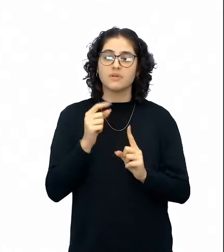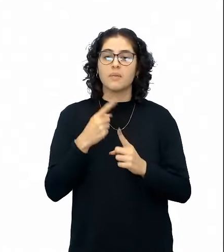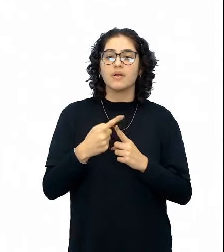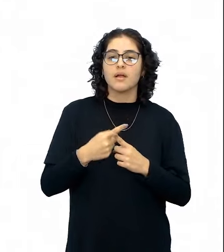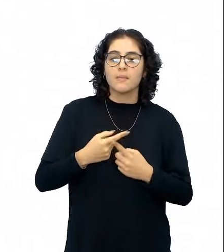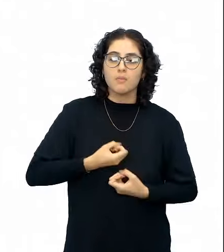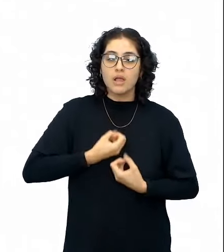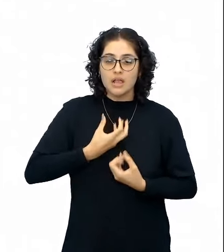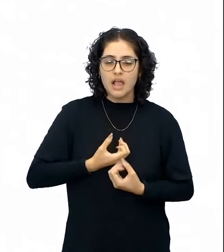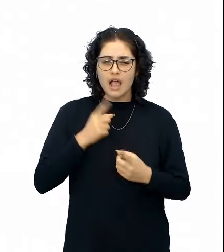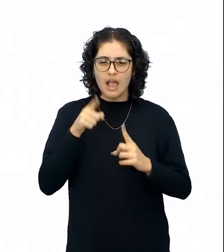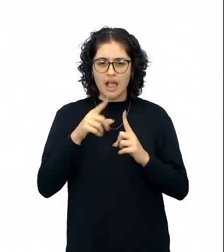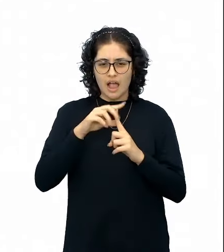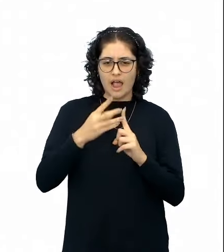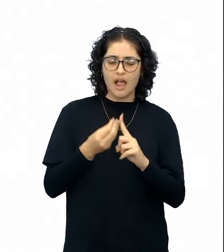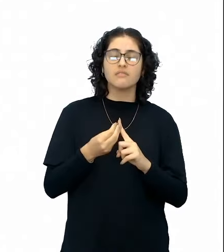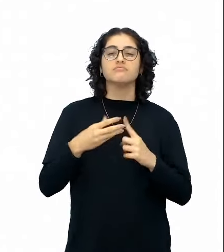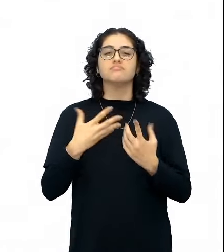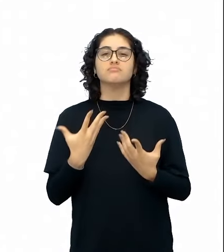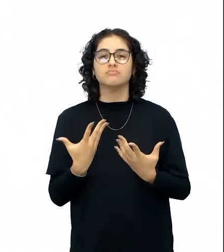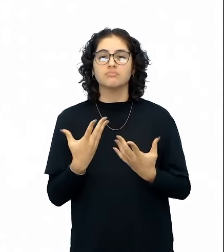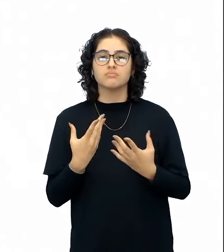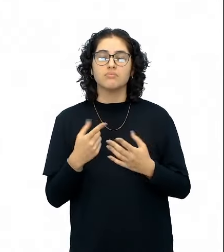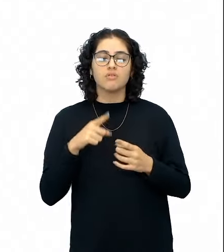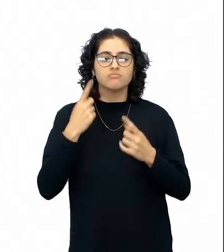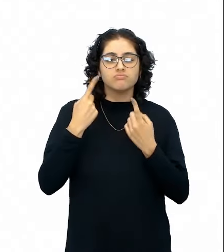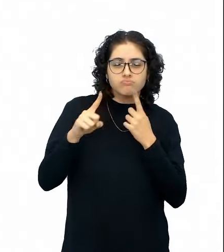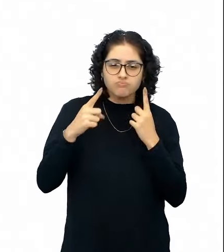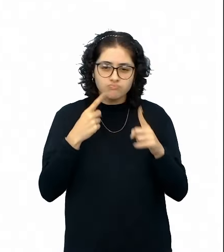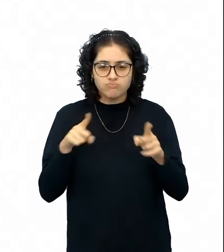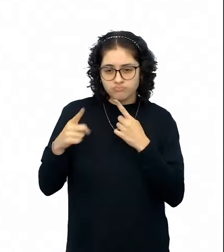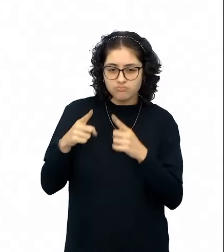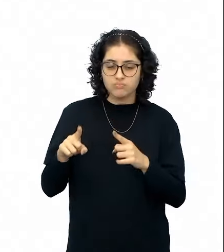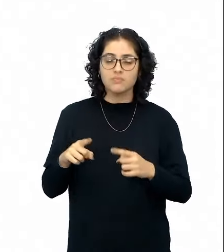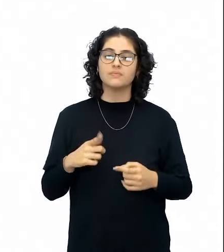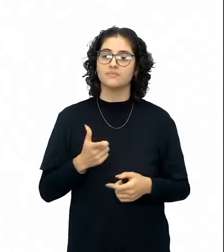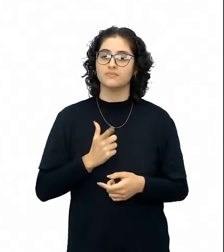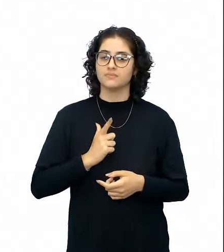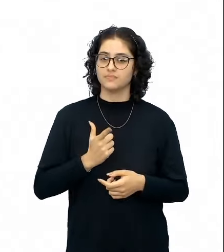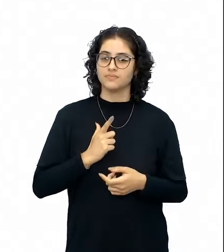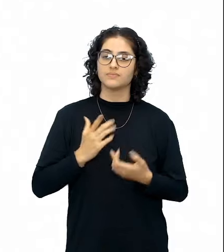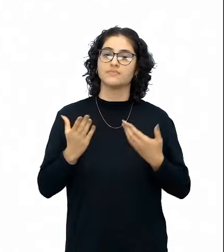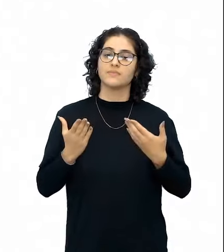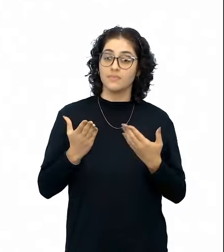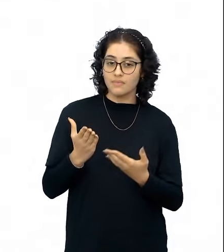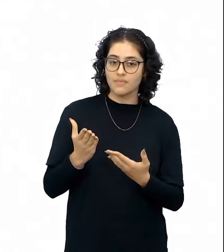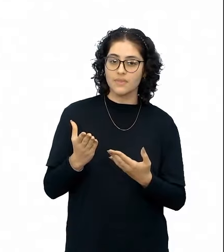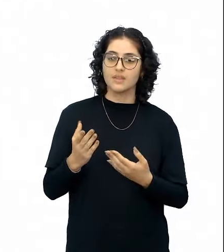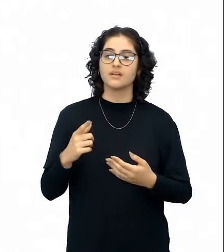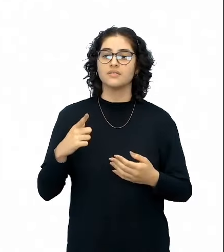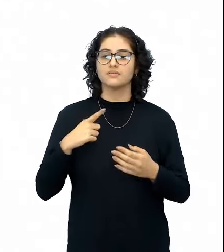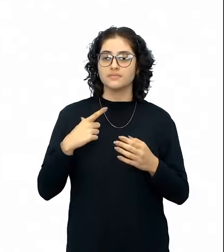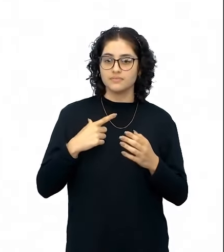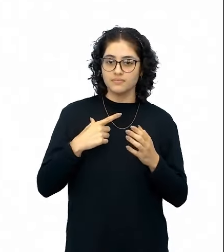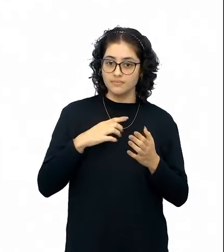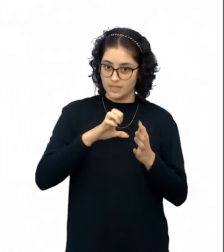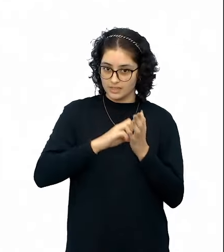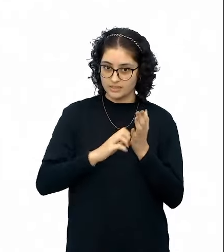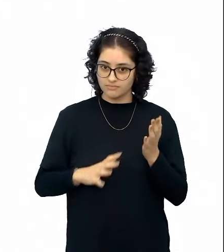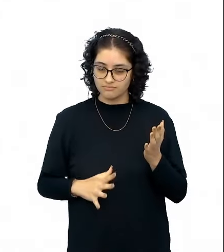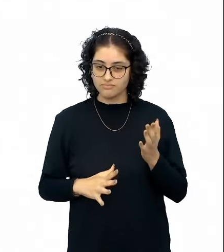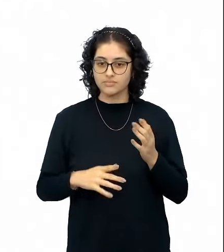considerada arte? Assim, provocando mesmo, né? Então, nós temos aqui na proposição, exercício 1,